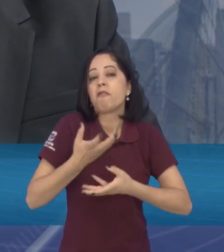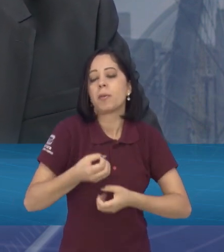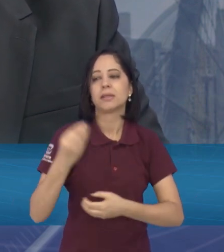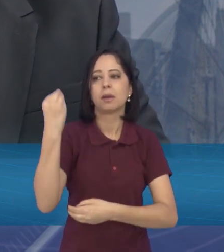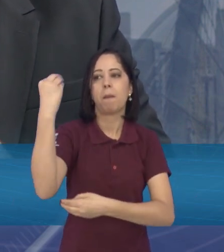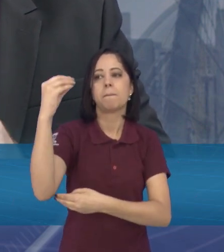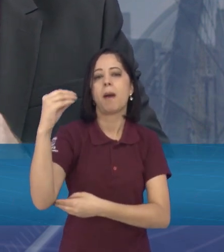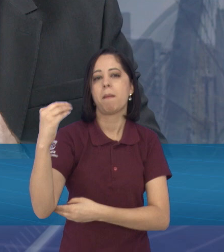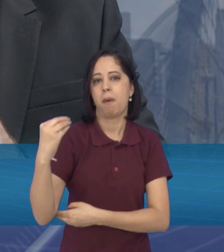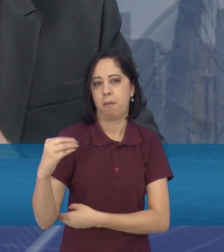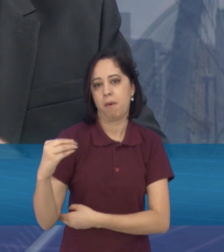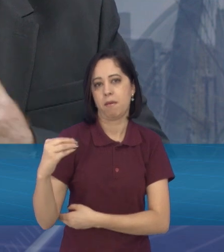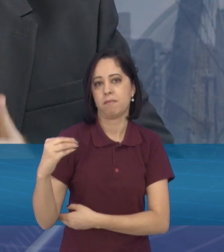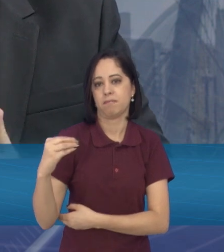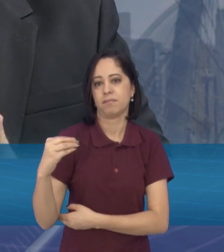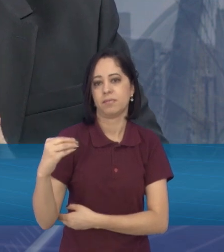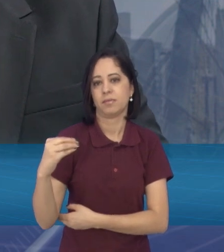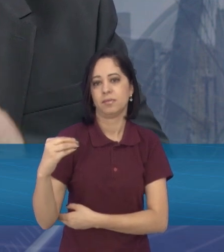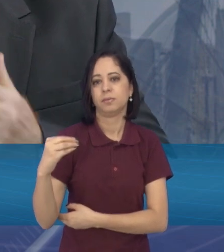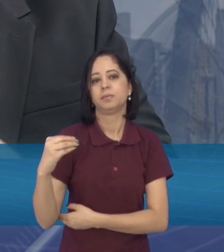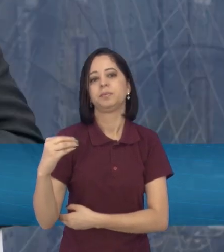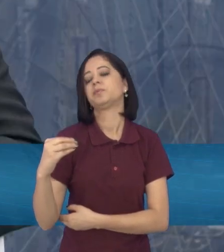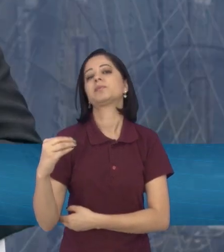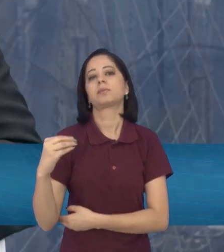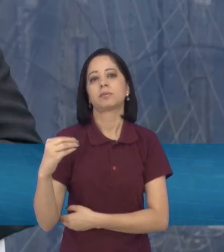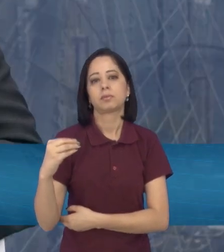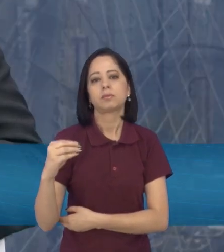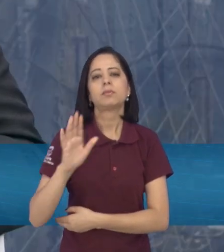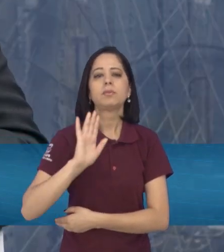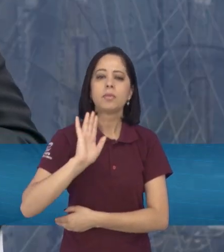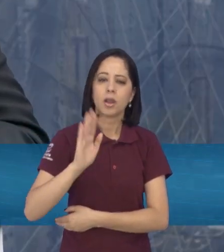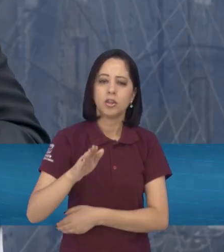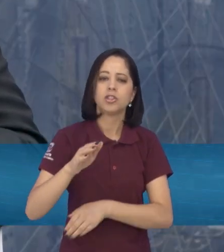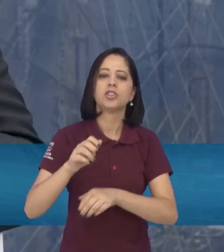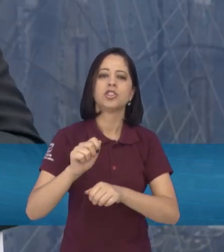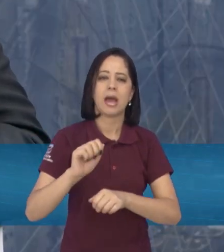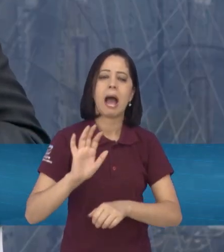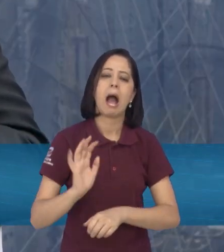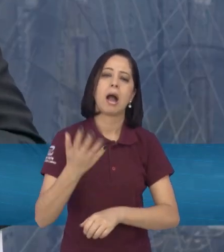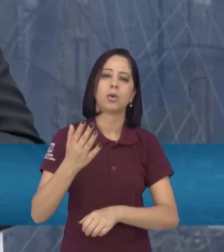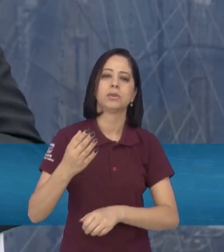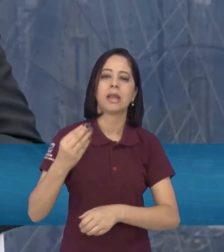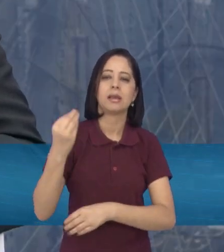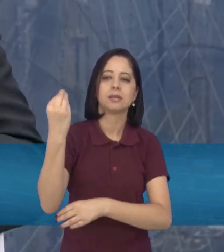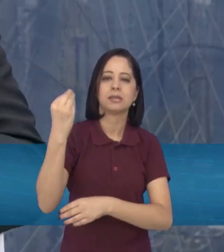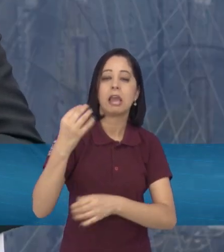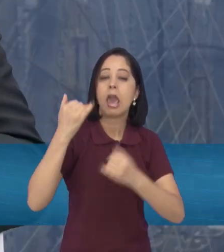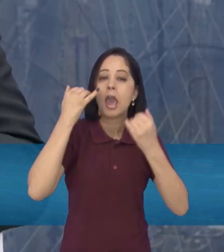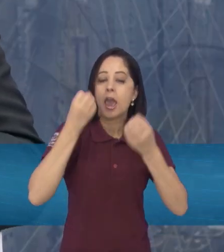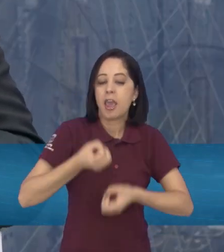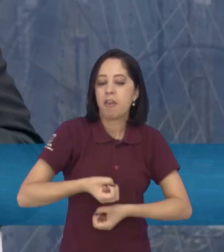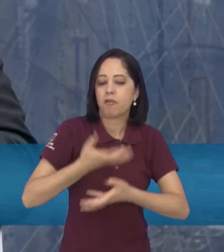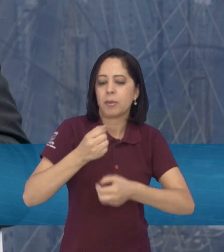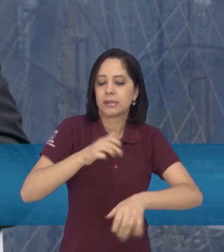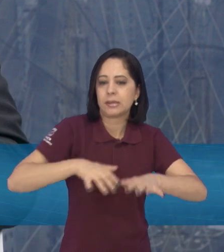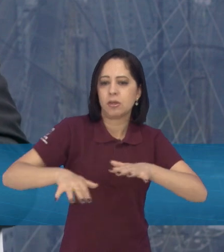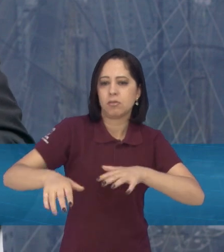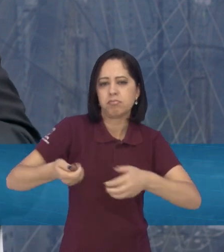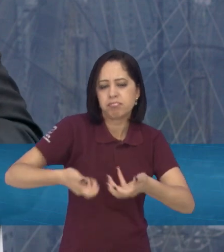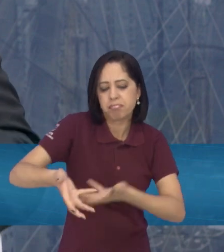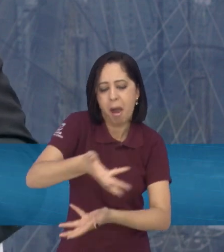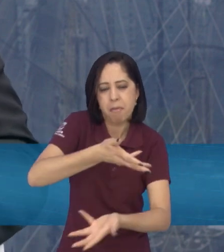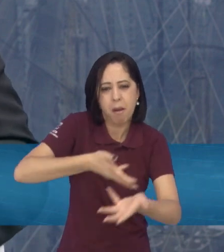acessando. Vários dados já estão circulando e sendo captados, mesmo que ela não se cadastre, só com